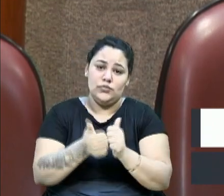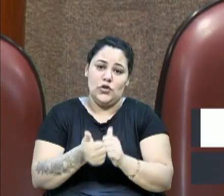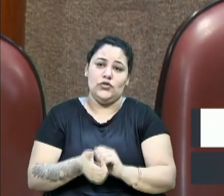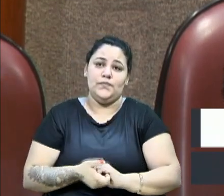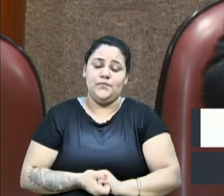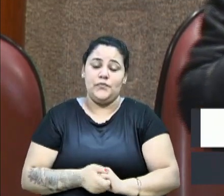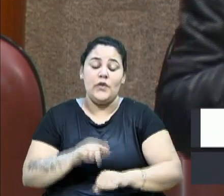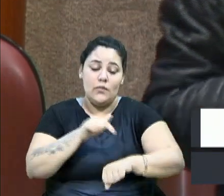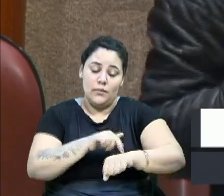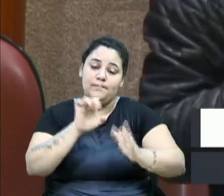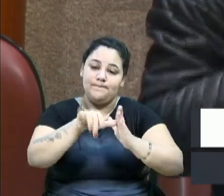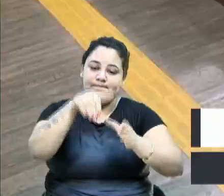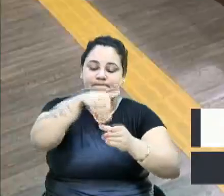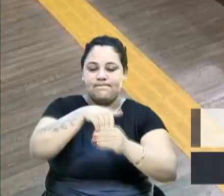oportuno voltaria favorável Obrigado Felipe